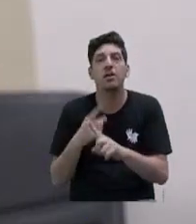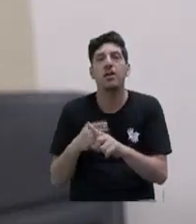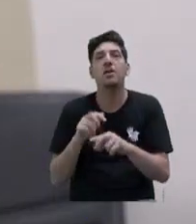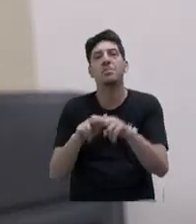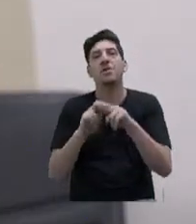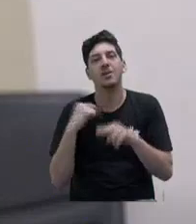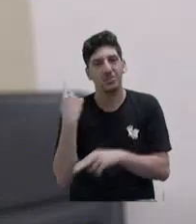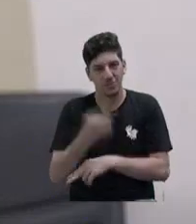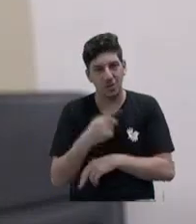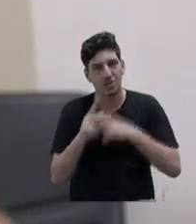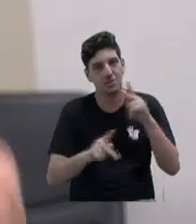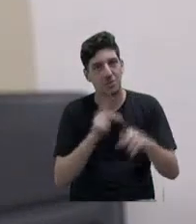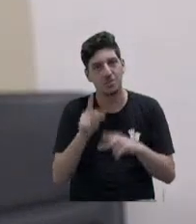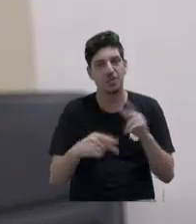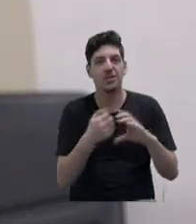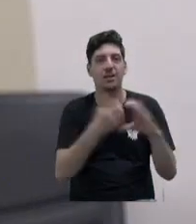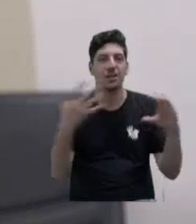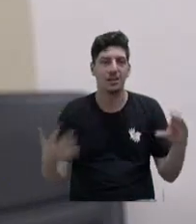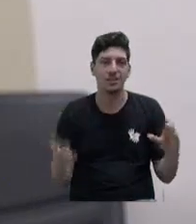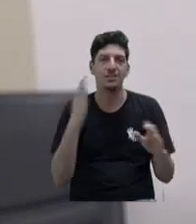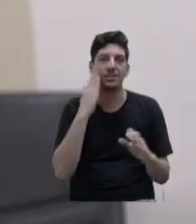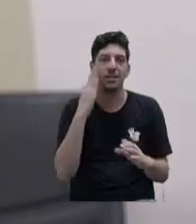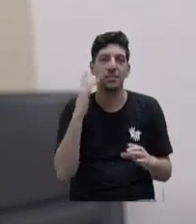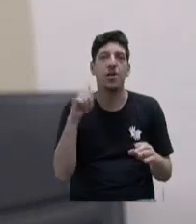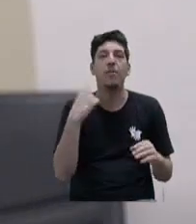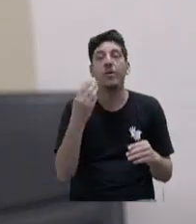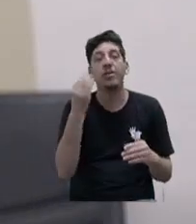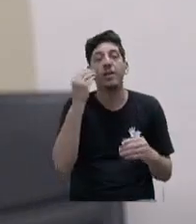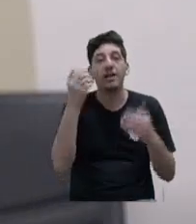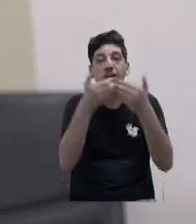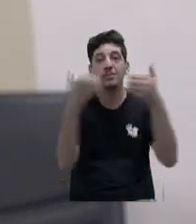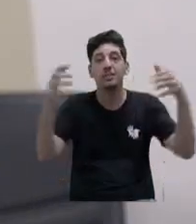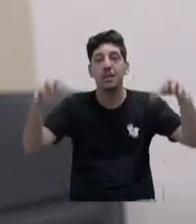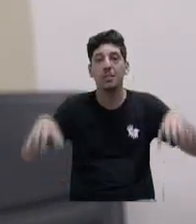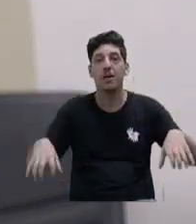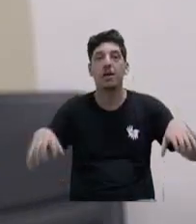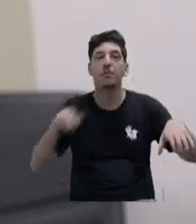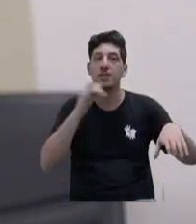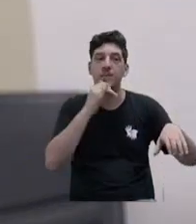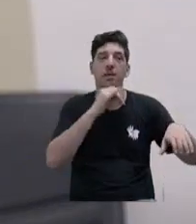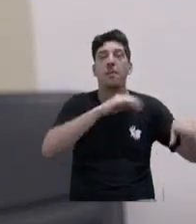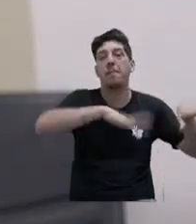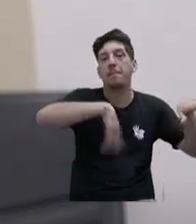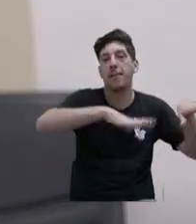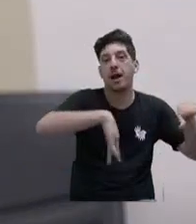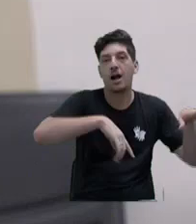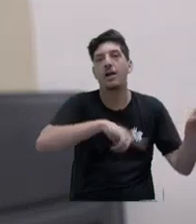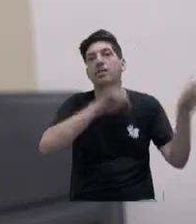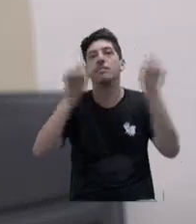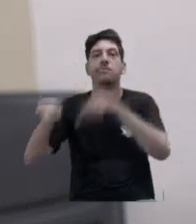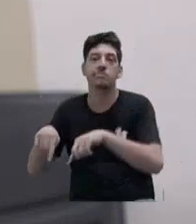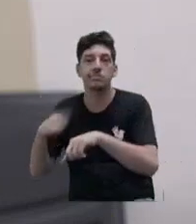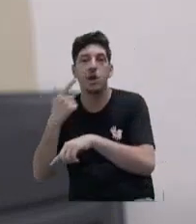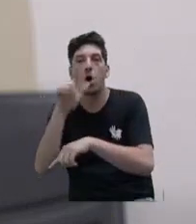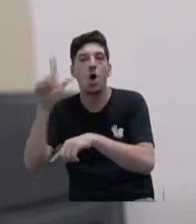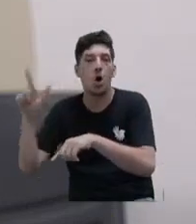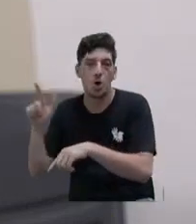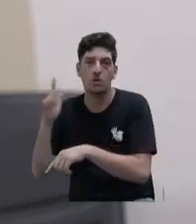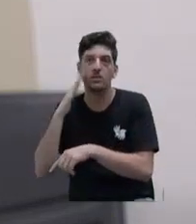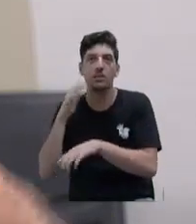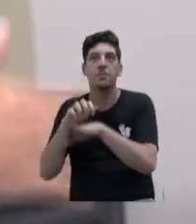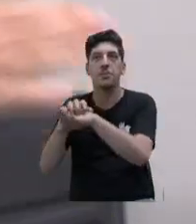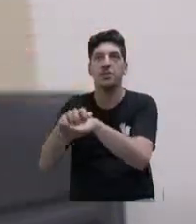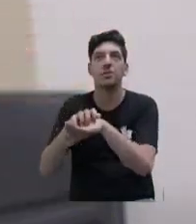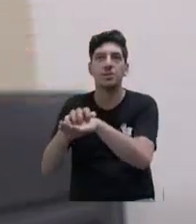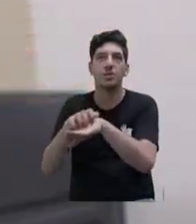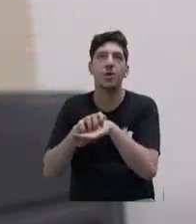que nós somos. E a gente dissocia, por exemplo, sol e praia, de outras, e tem mania de colocar o turismo